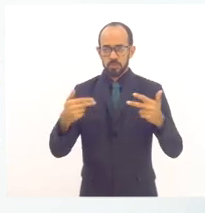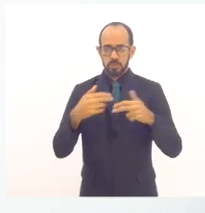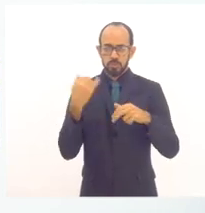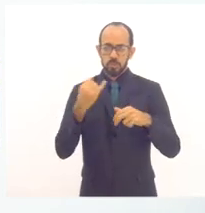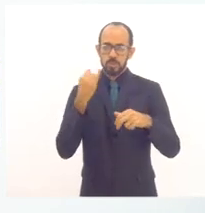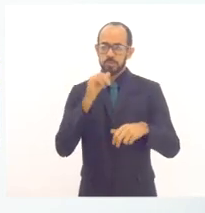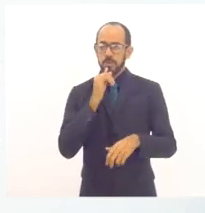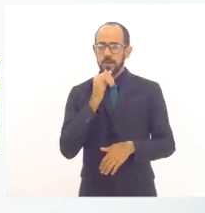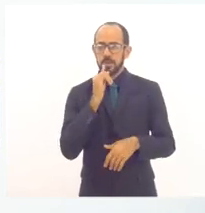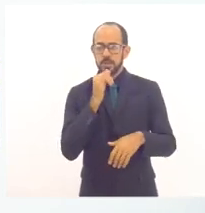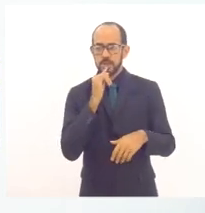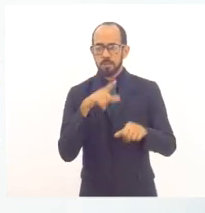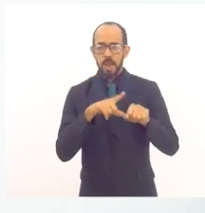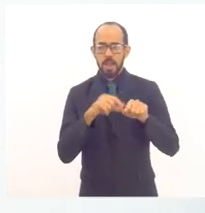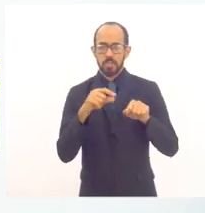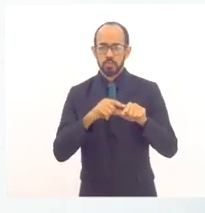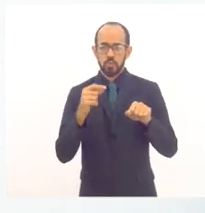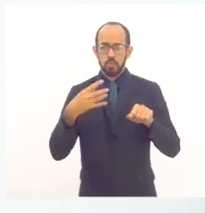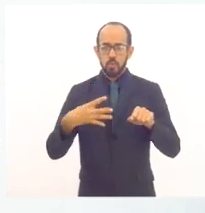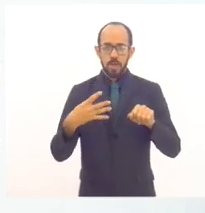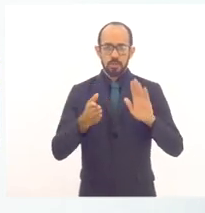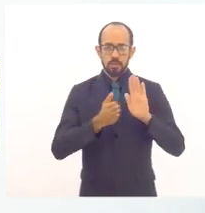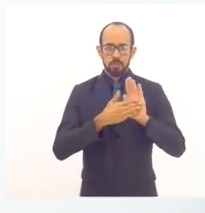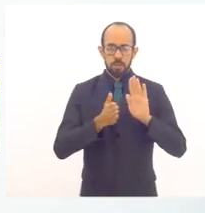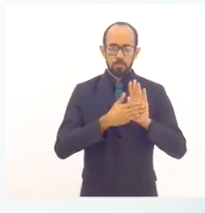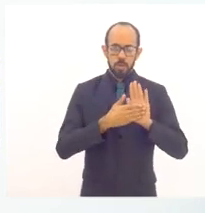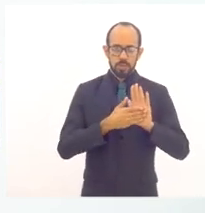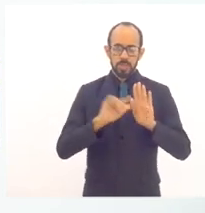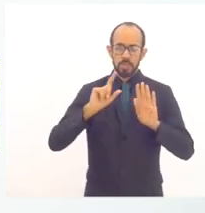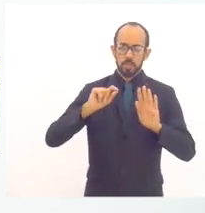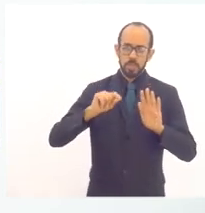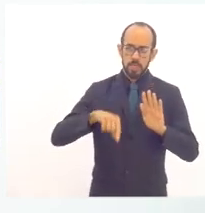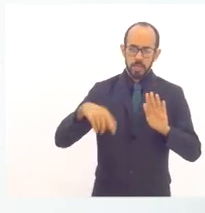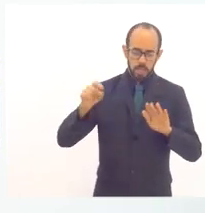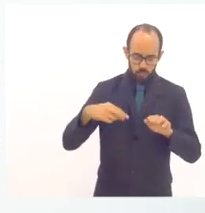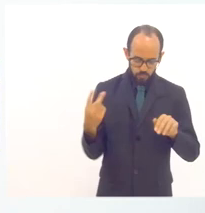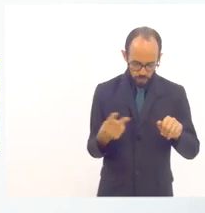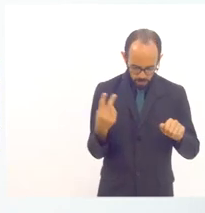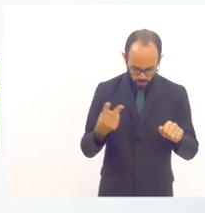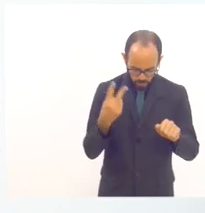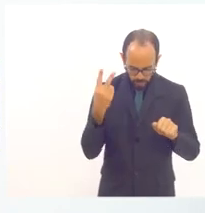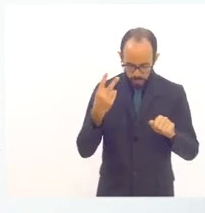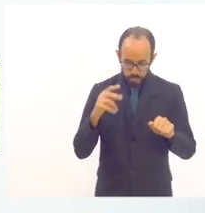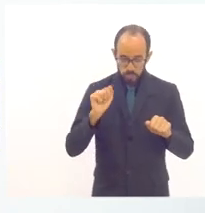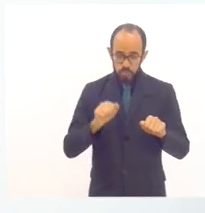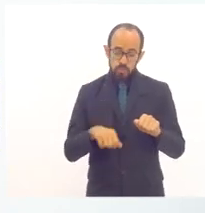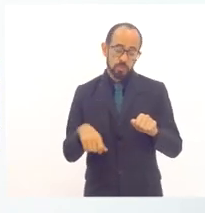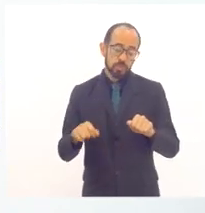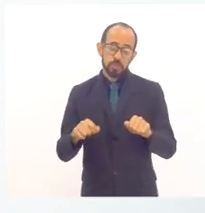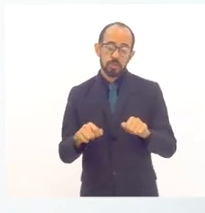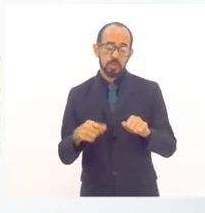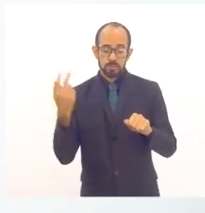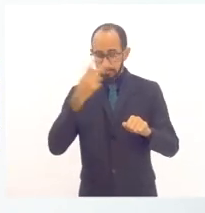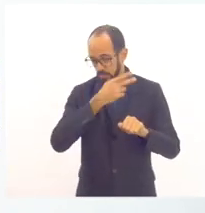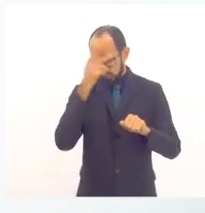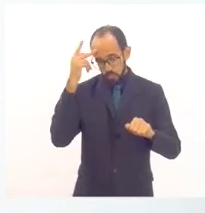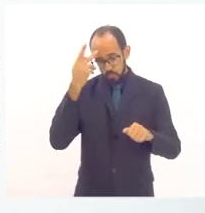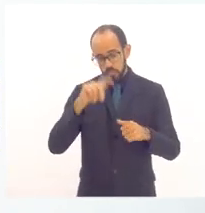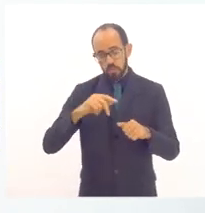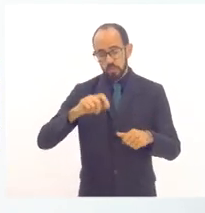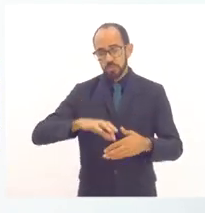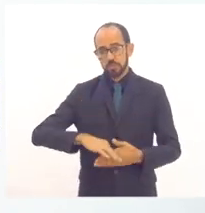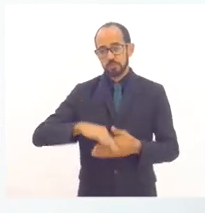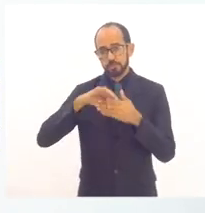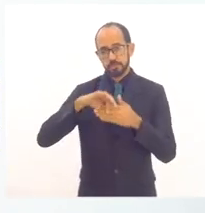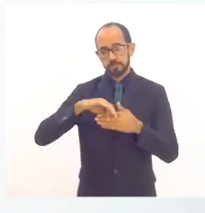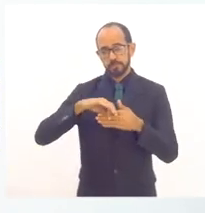exemplo, no artigo 4º dessa proposta de projeto de lei. A valorização dos detentores, detentoras e demais